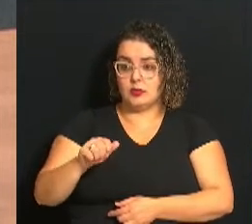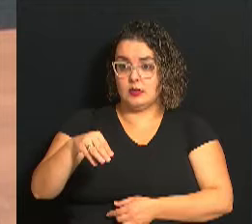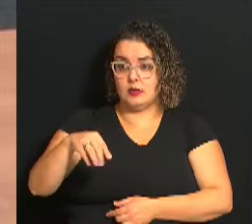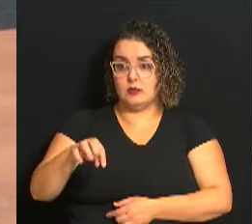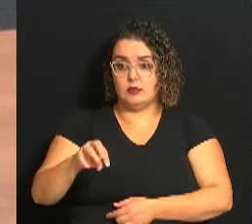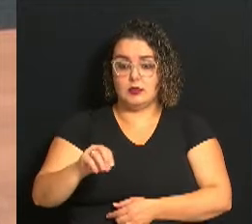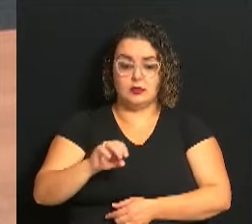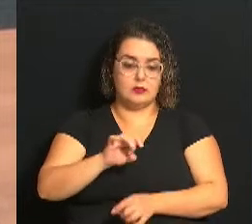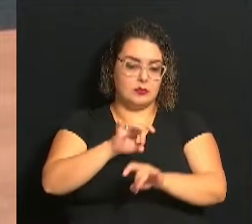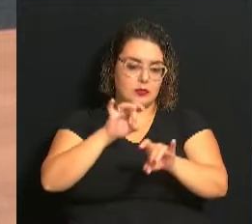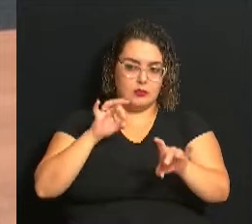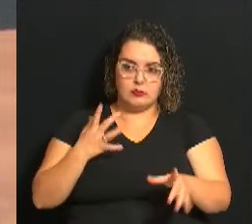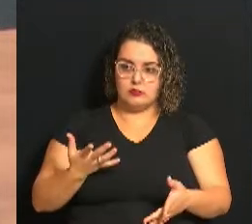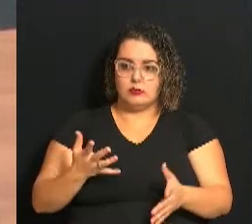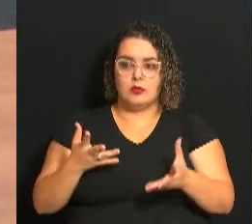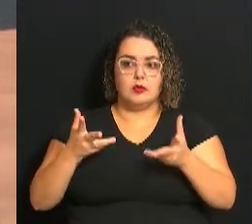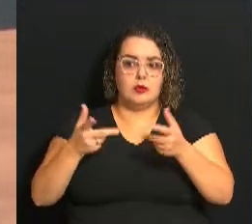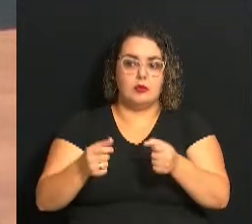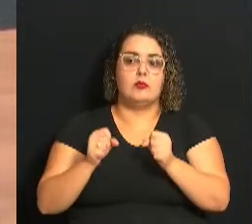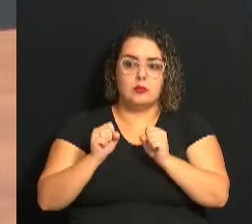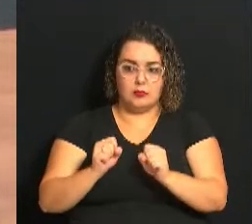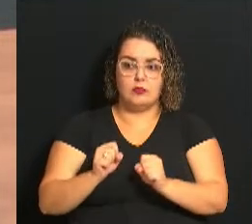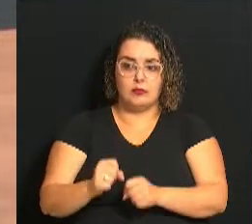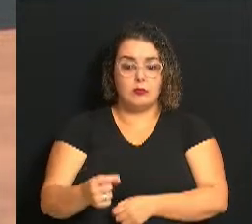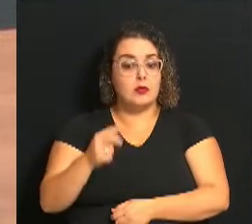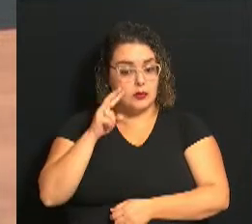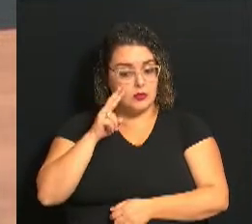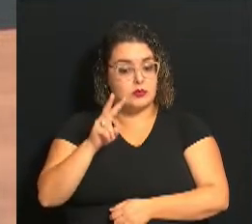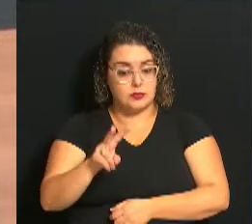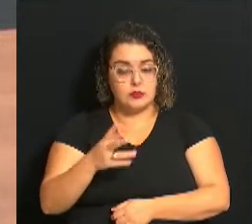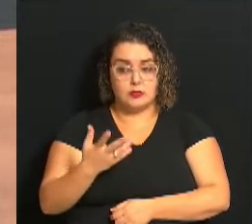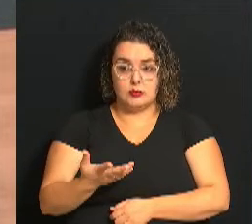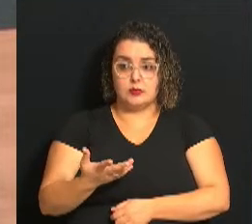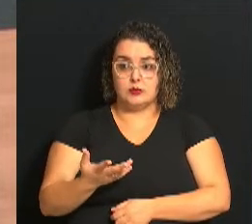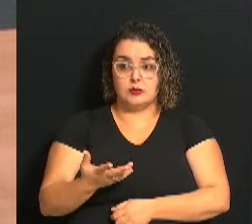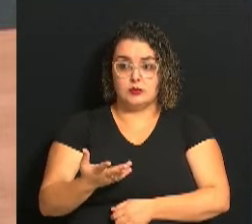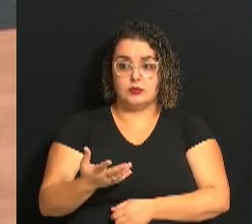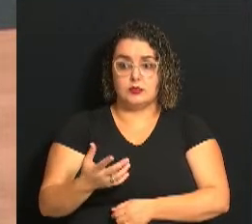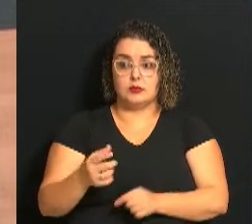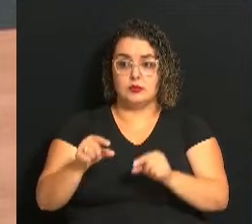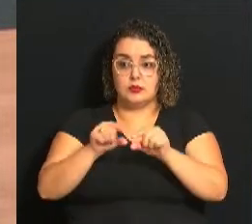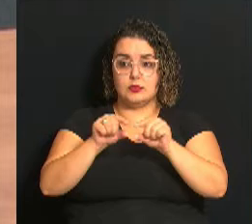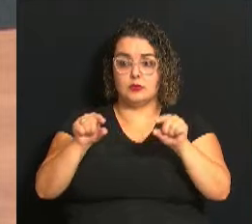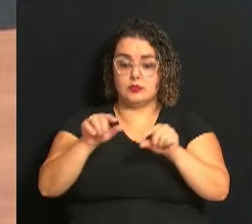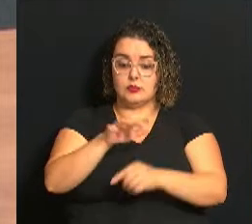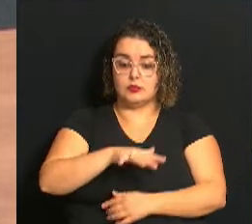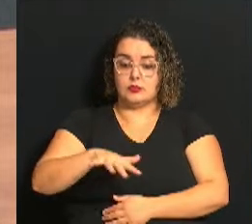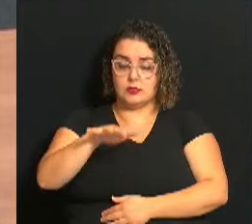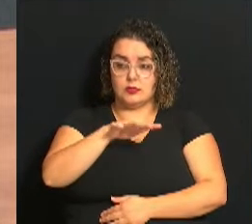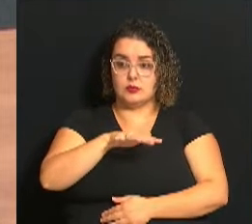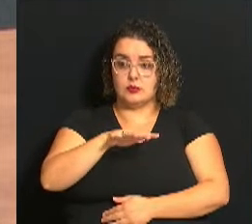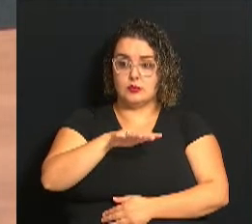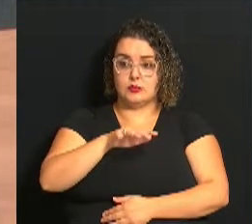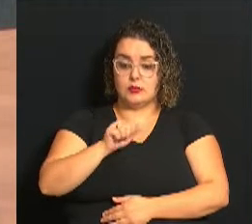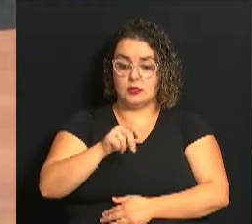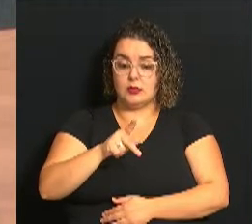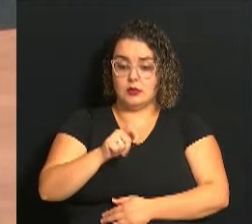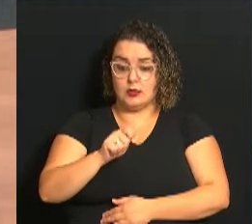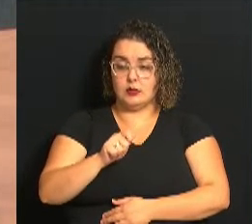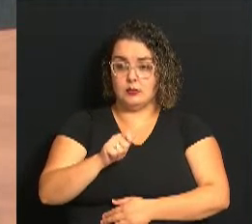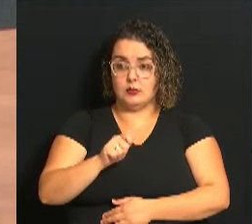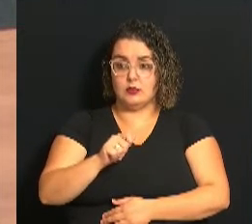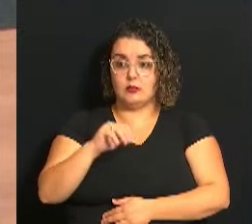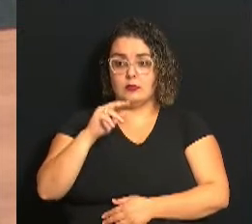plataforma online onde todo mundo pode consultar. Ao clicar naquela região da APA, você vai perceber